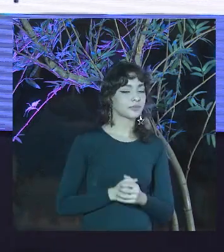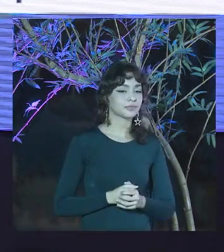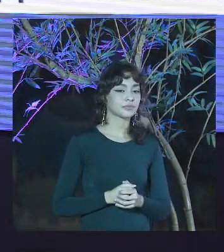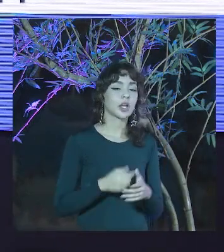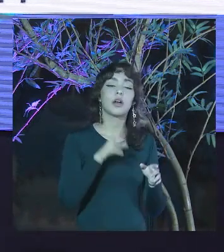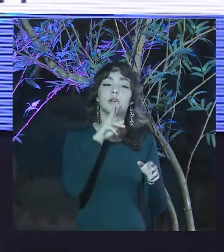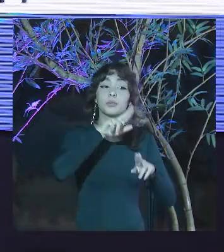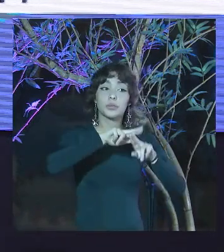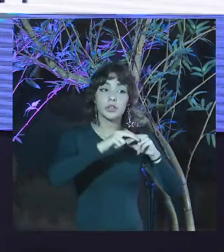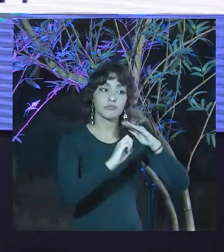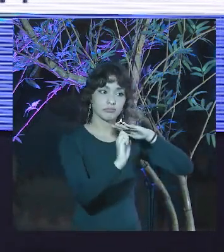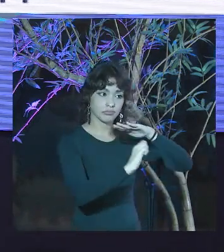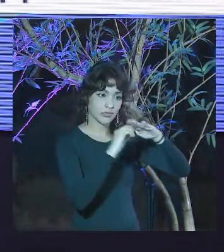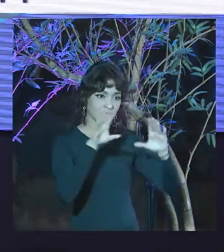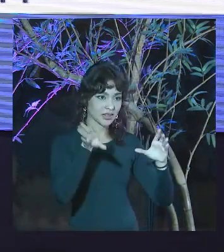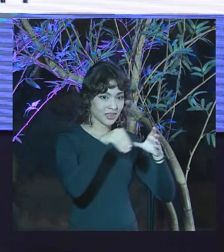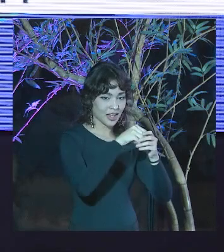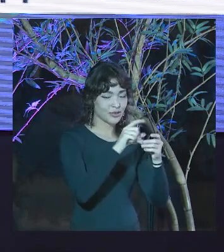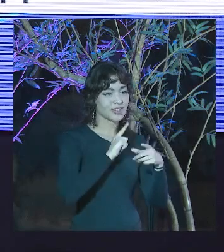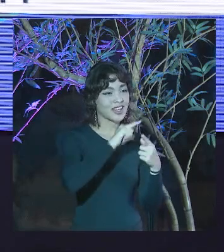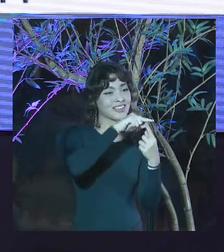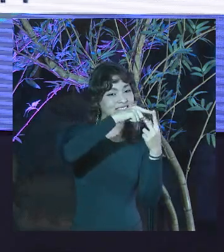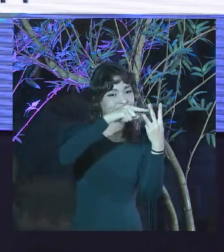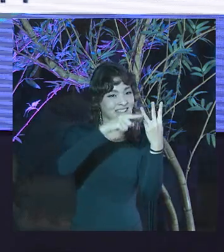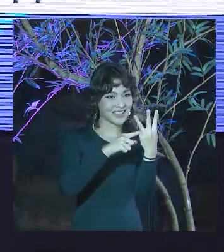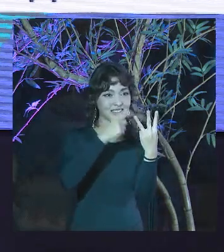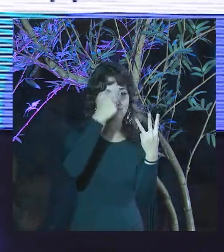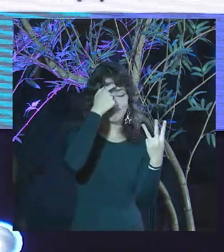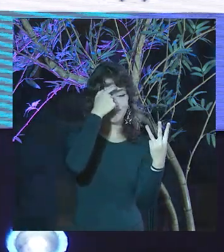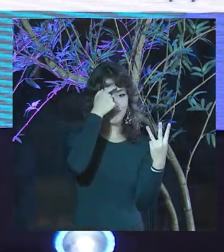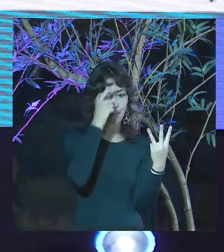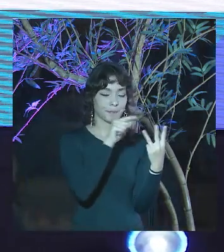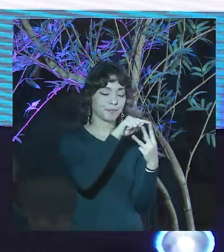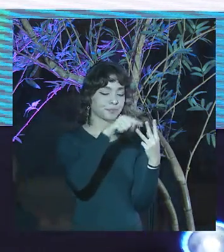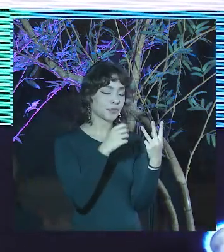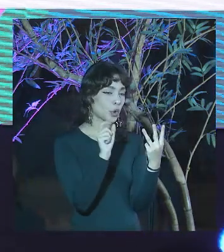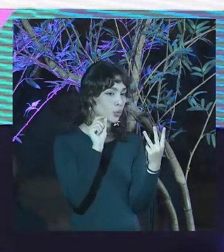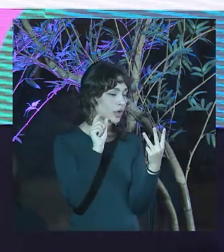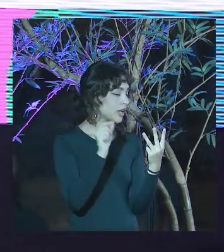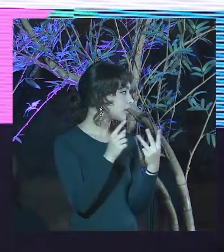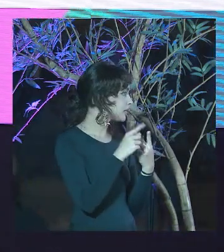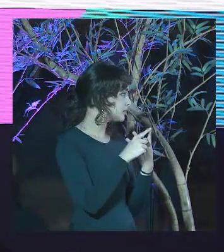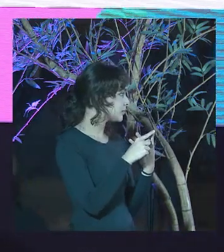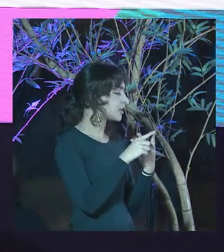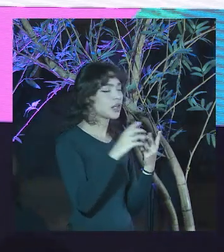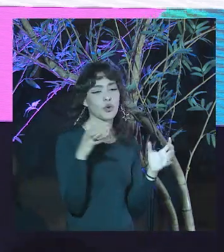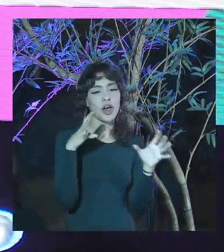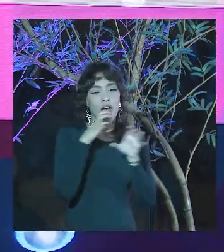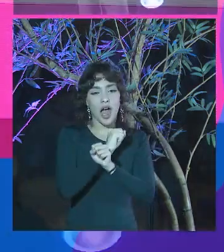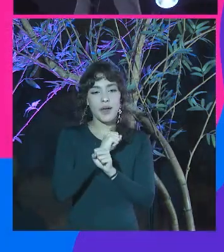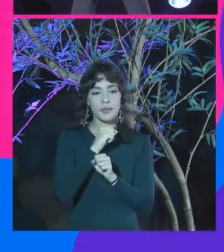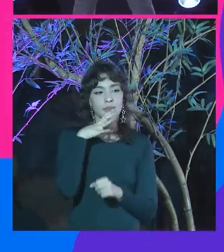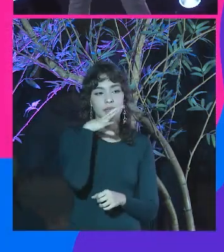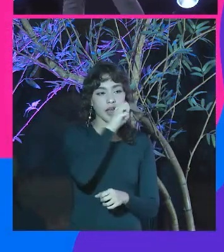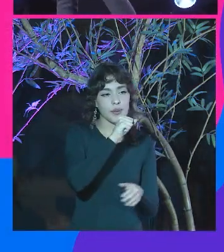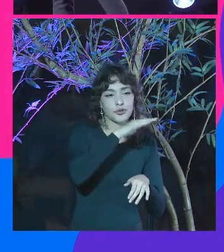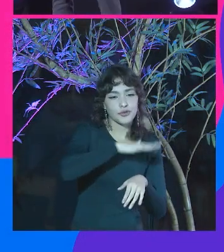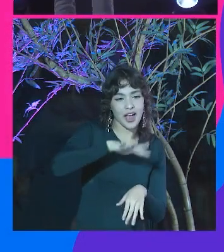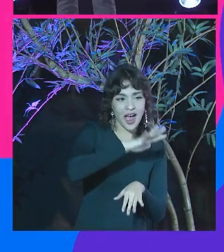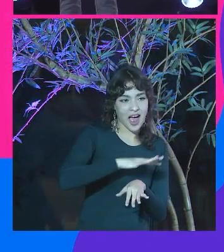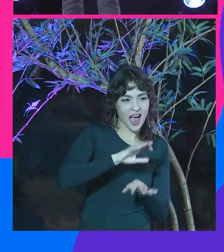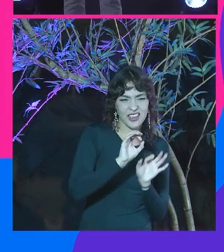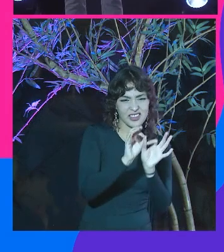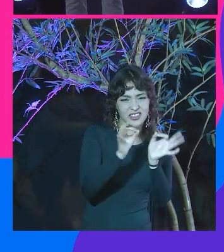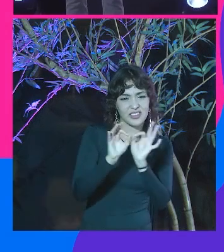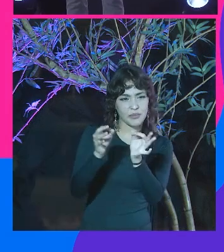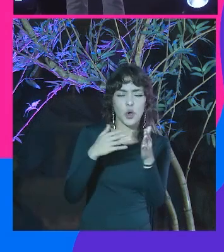de negócio a gente convive com 3 inteligências hoje. Pensa em qualquer negócio, tá? Vou pegar uma área dentro de um negócio para simplificar. Qualquer área